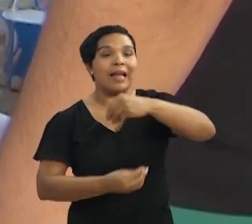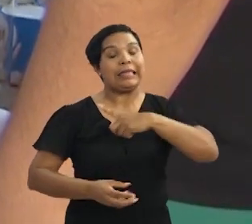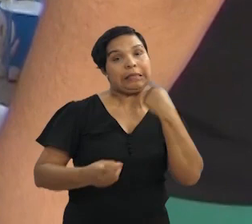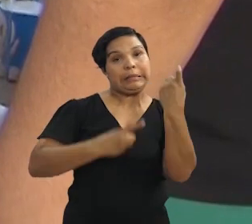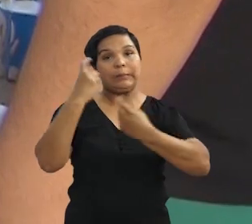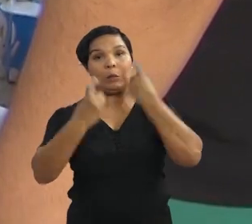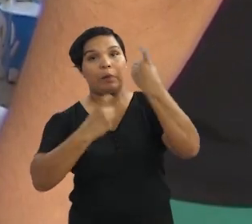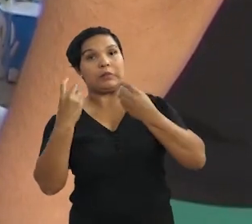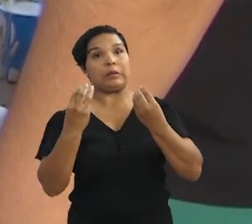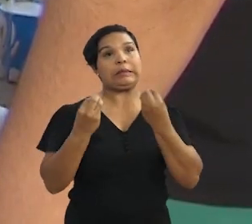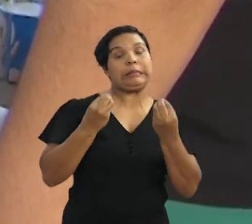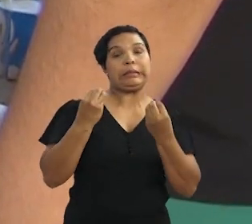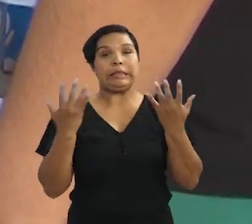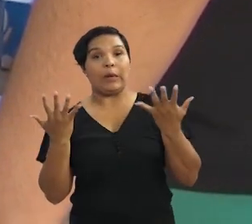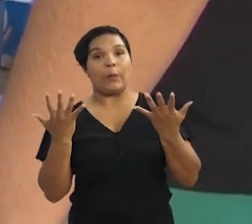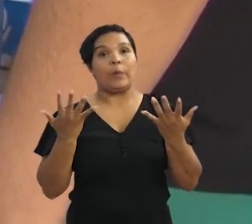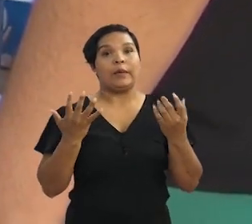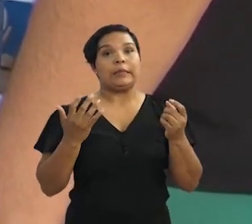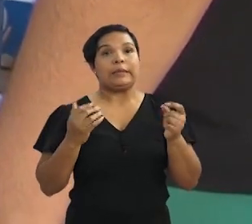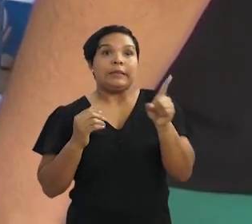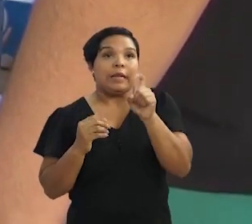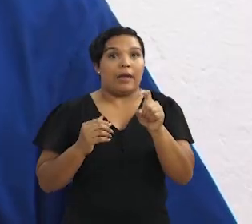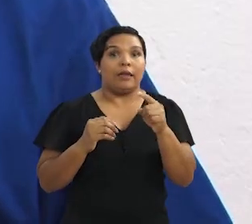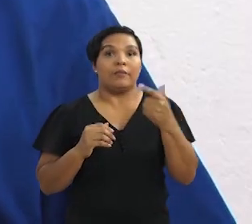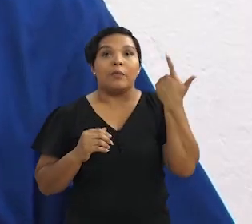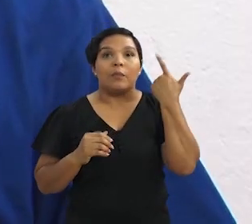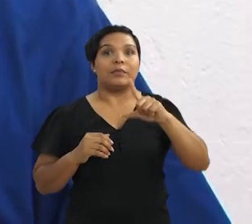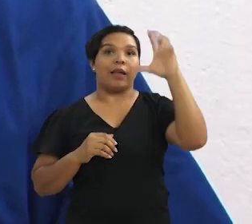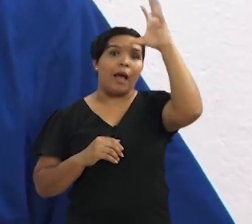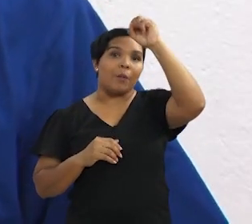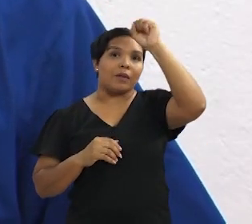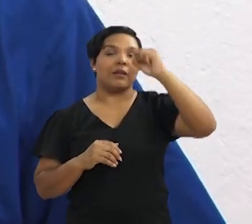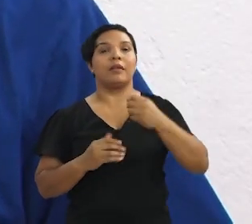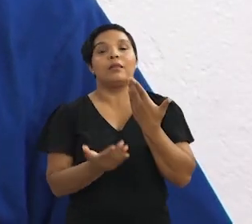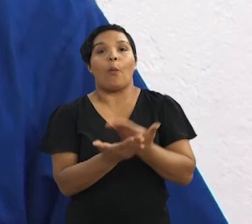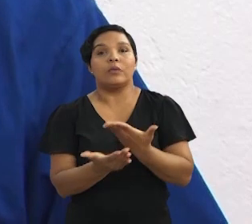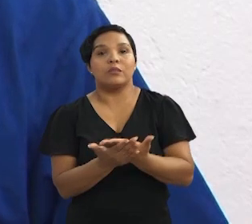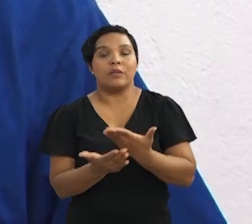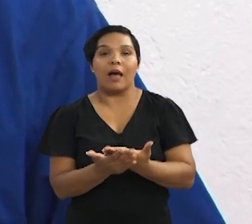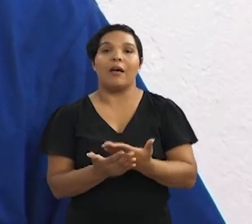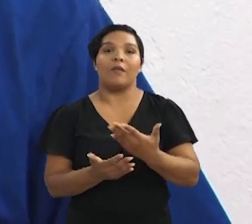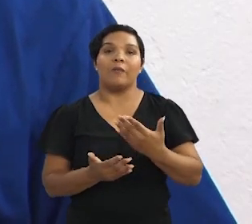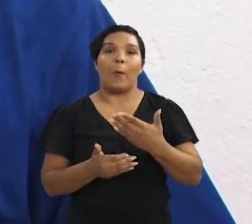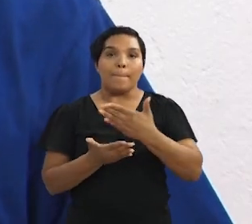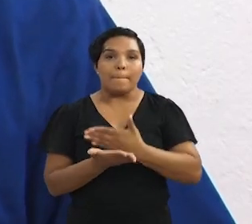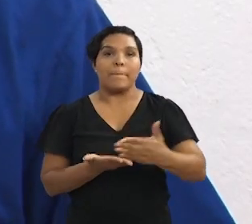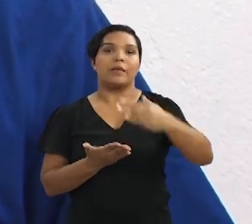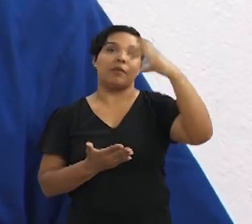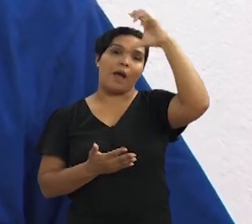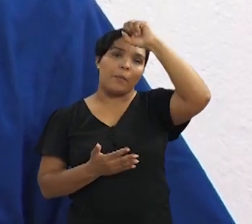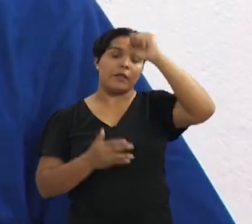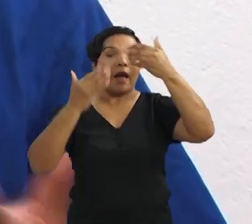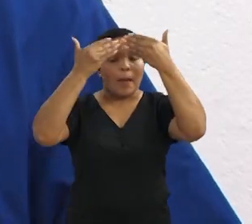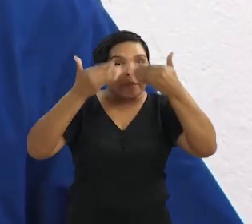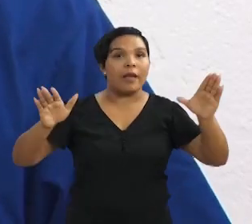né, começaram a ter preocupação, será que a gente vai aprender? Estudar tudo isso foi um importante passo, né, para aprender